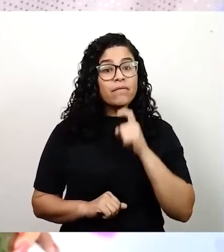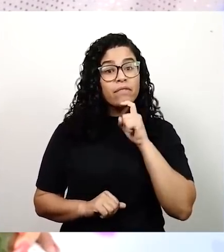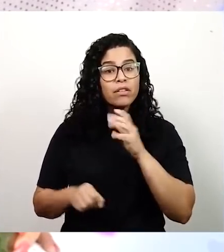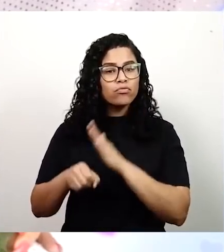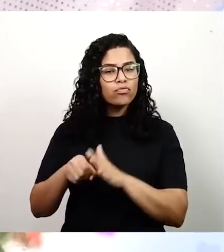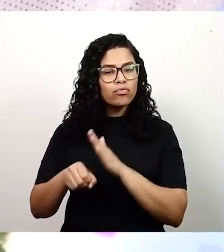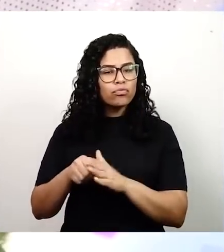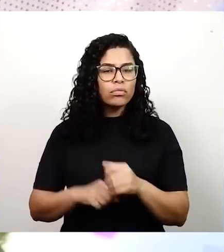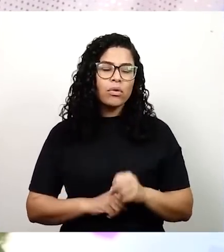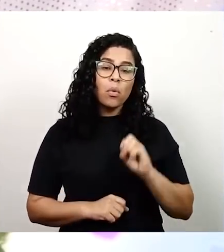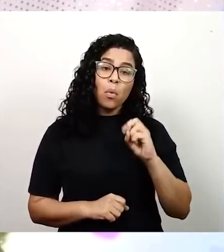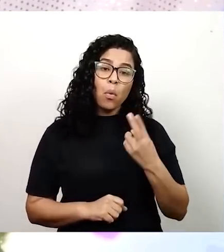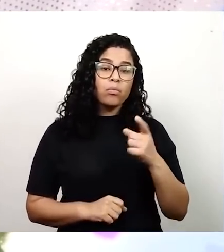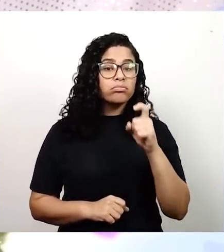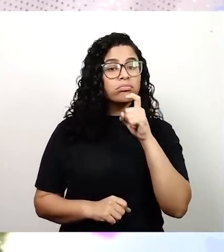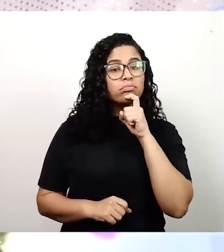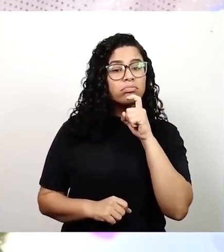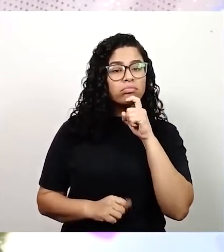uma couve,